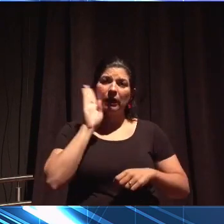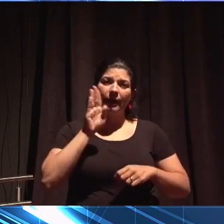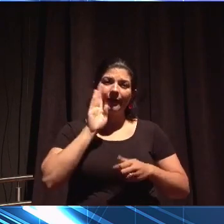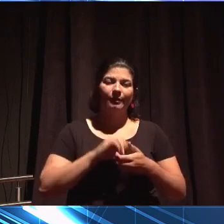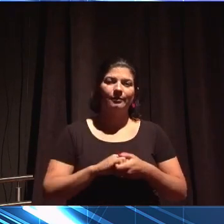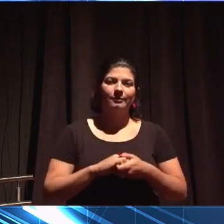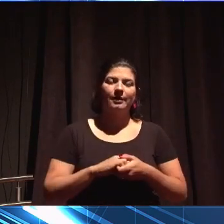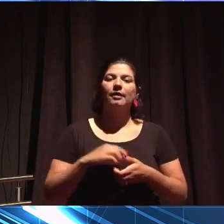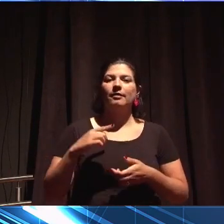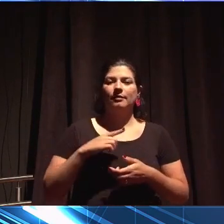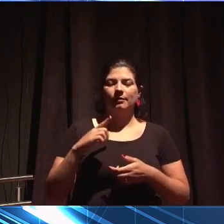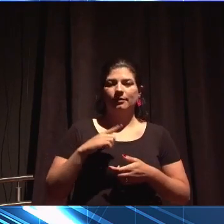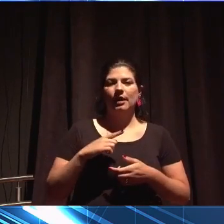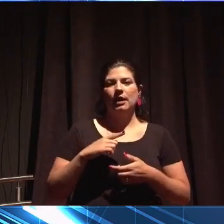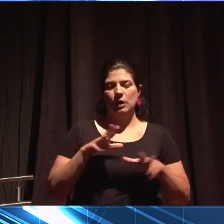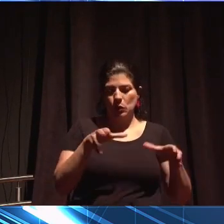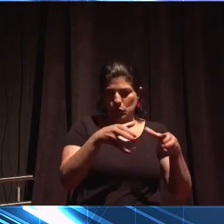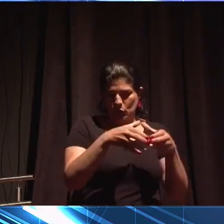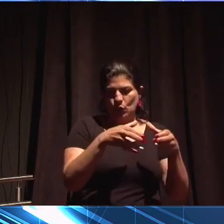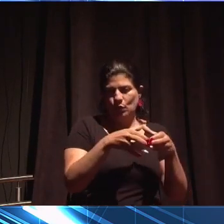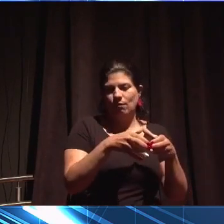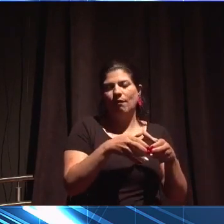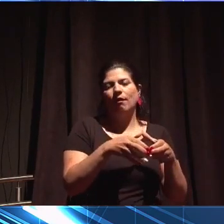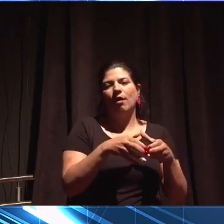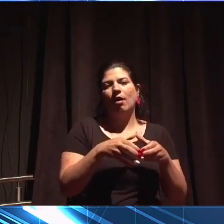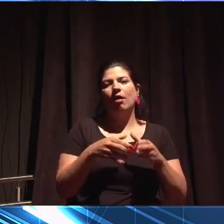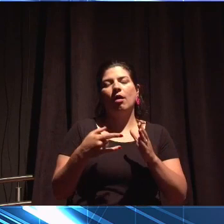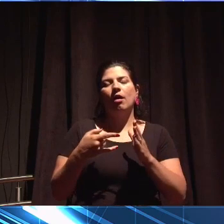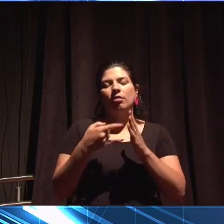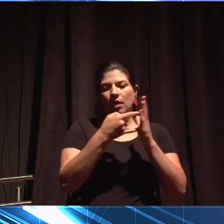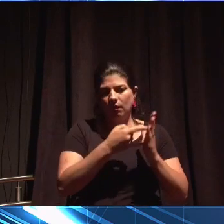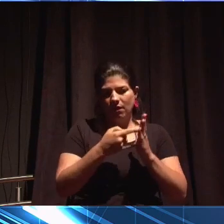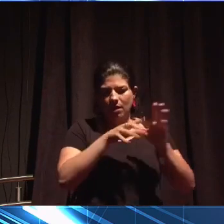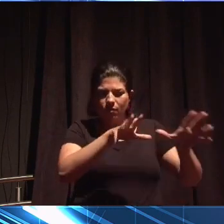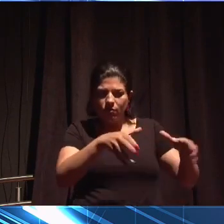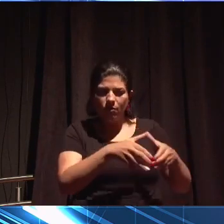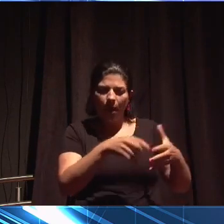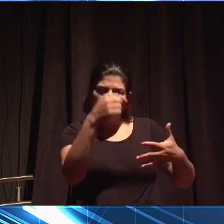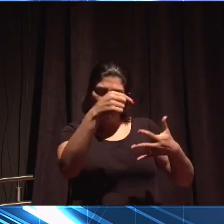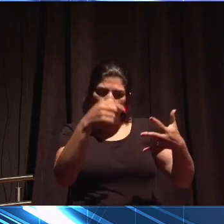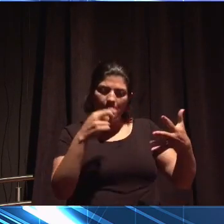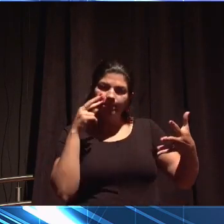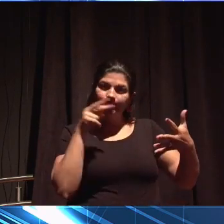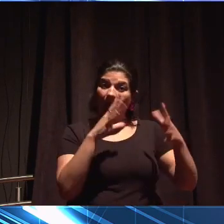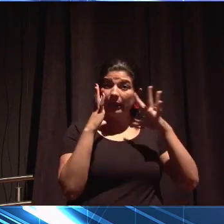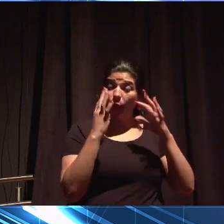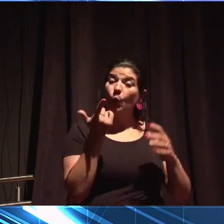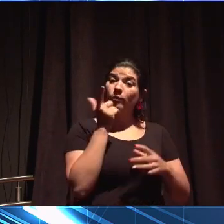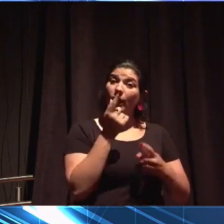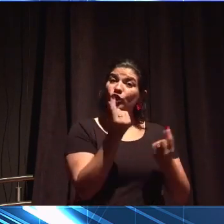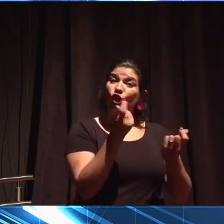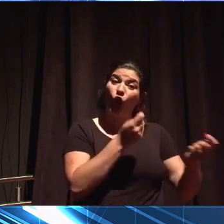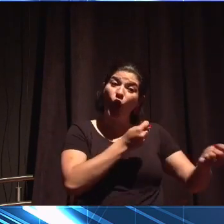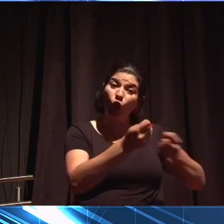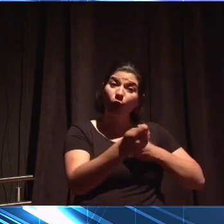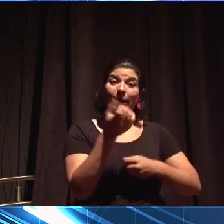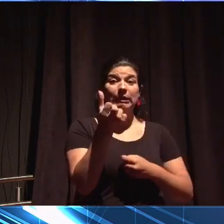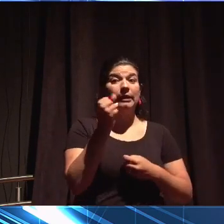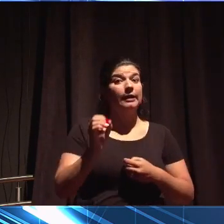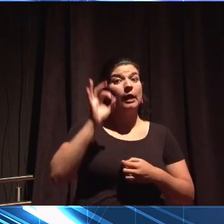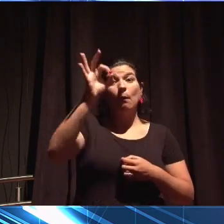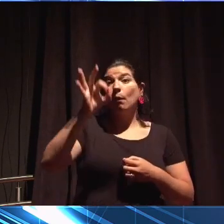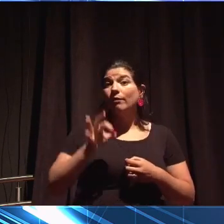no BV, até por conta do time que a gente tem ali, olhando para todos esses aspectos, a gente já conseguiu fazer uma economia, às vezes, de 60% na